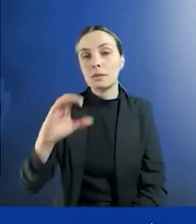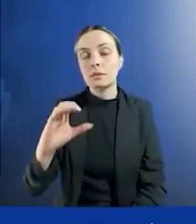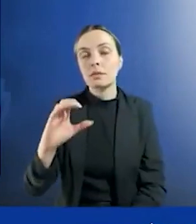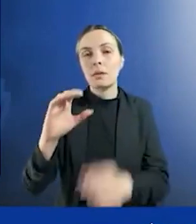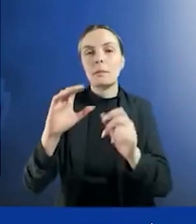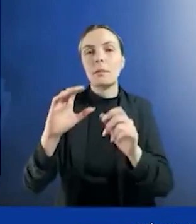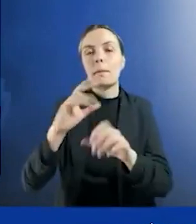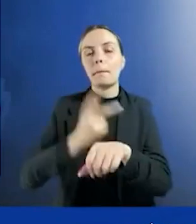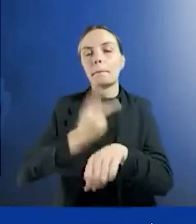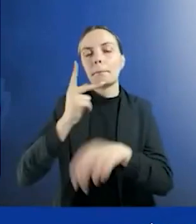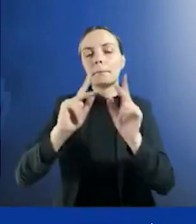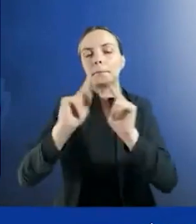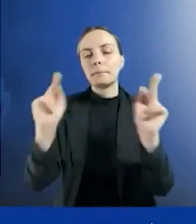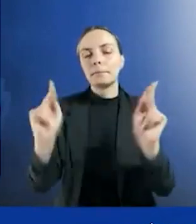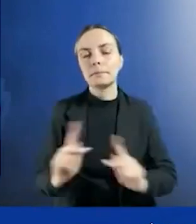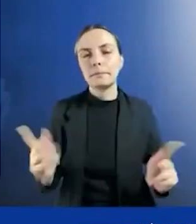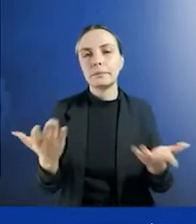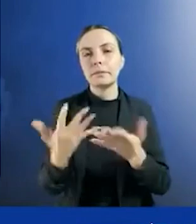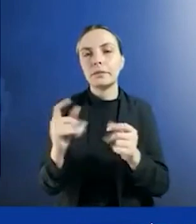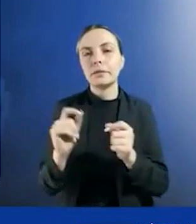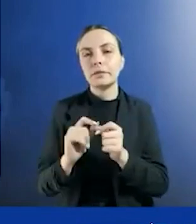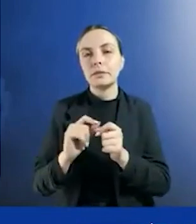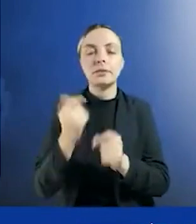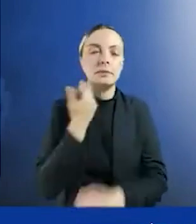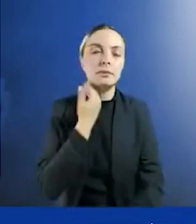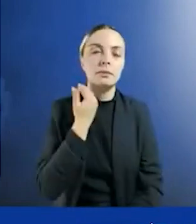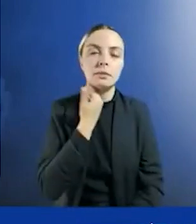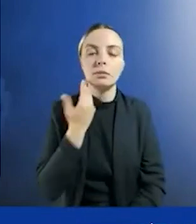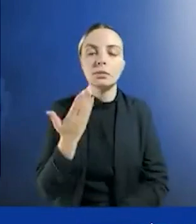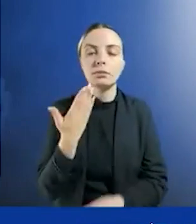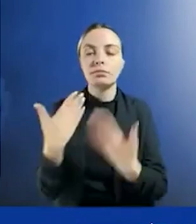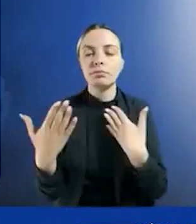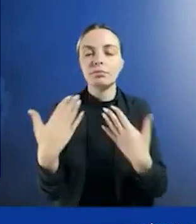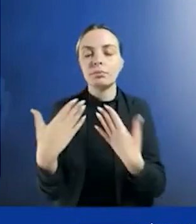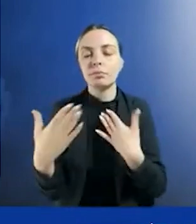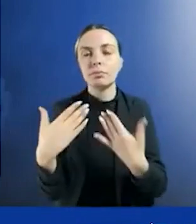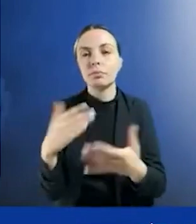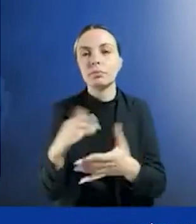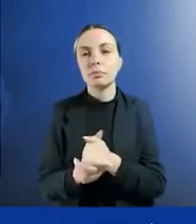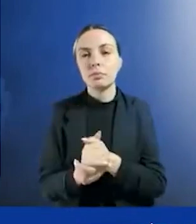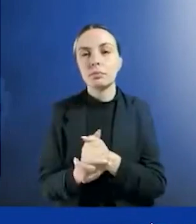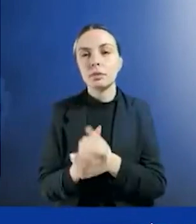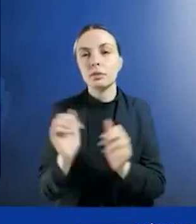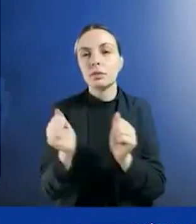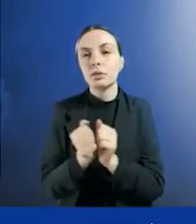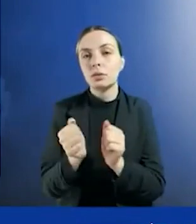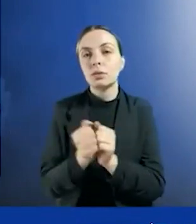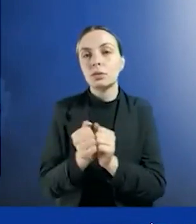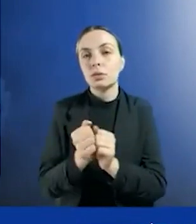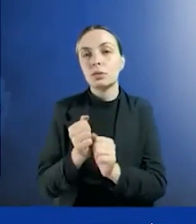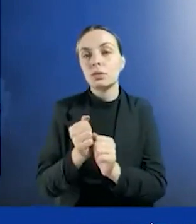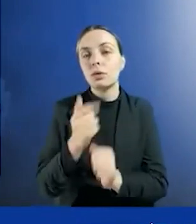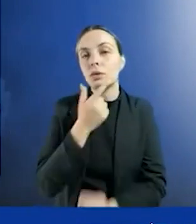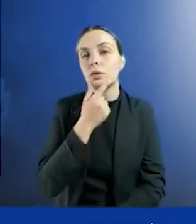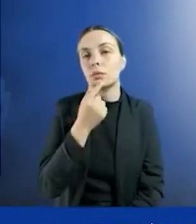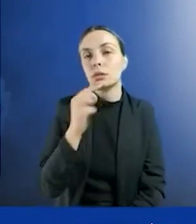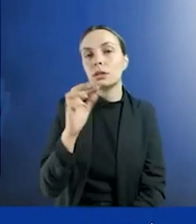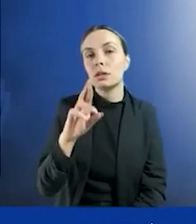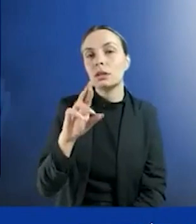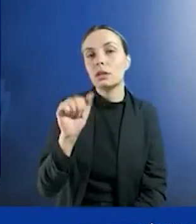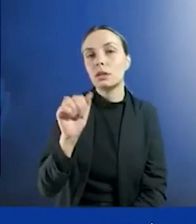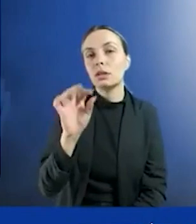ideia aqui é fazermos um bate-papo com o Dr. Hatan, e de forma dinâmica, até porque o nosso tempo